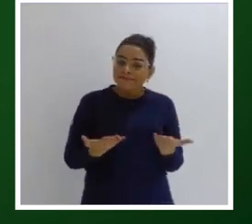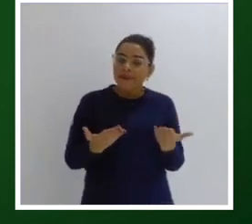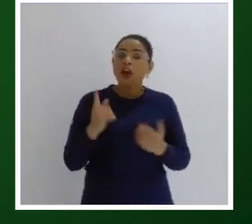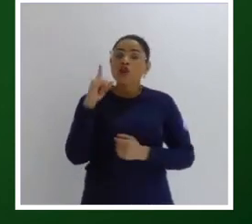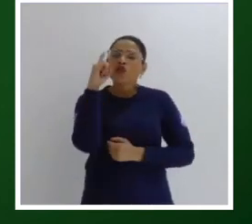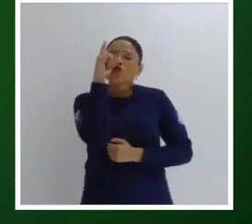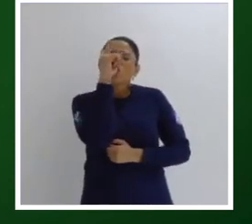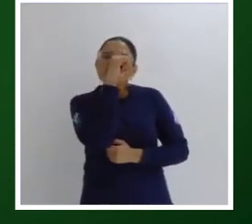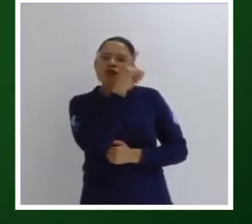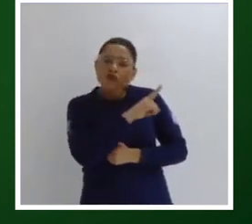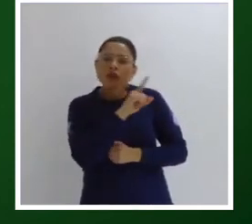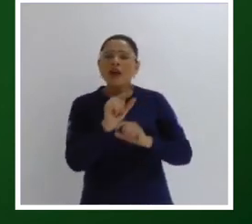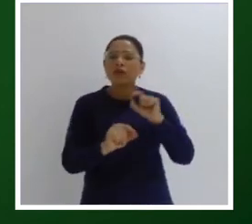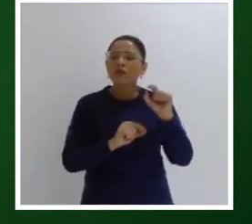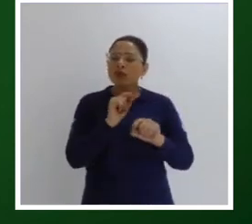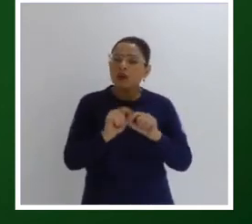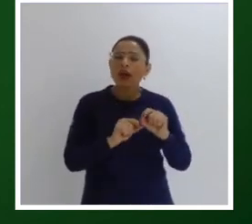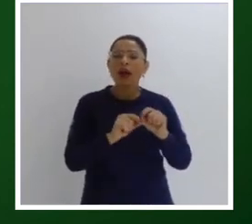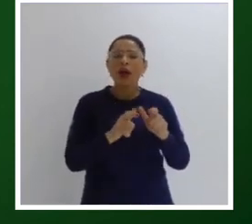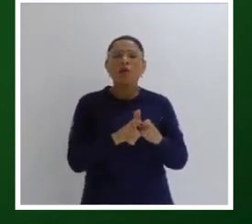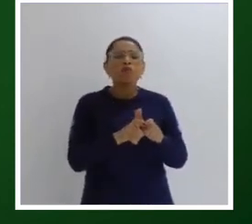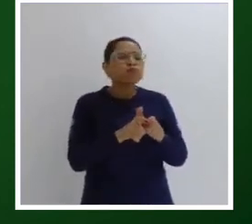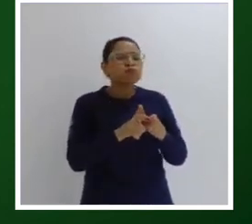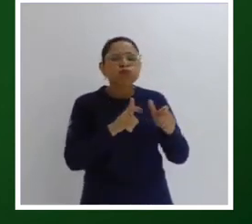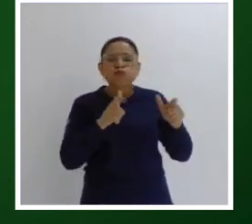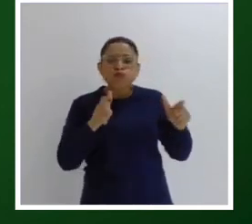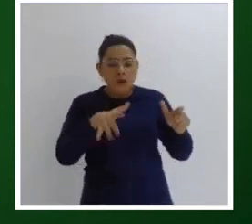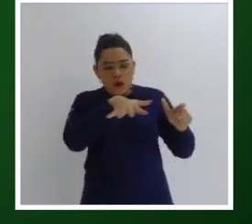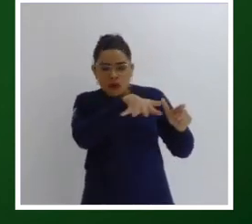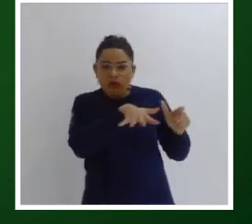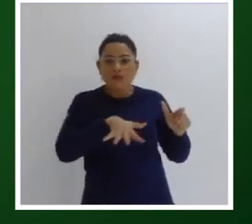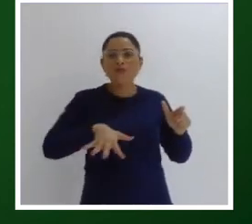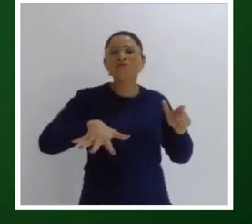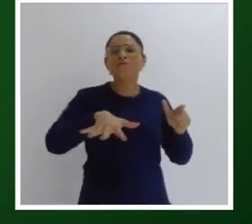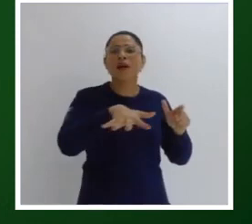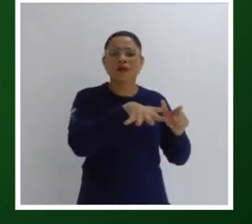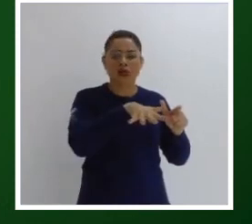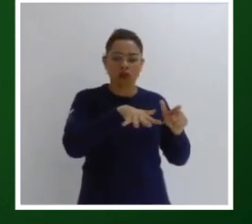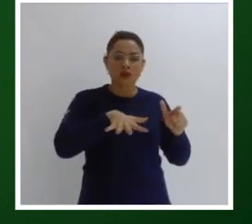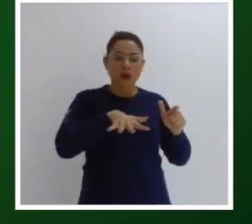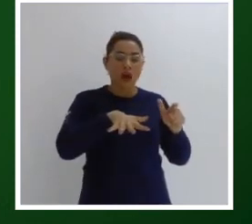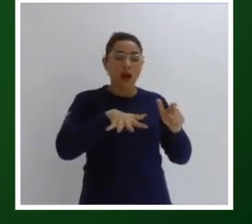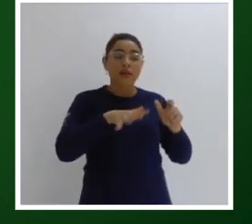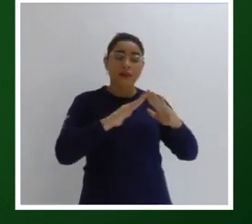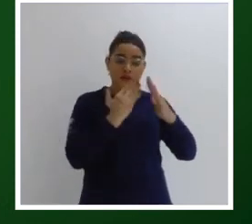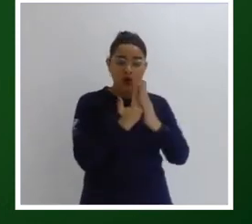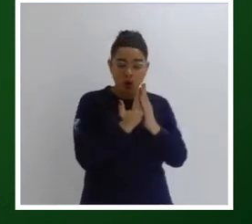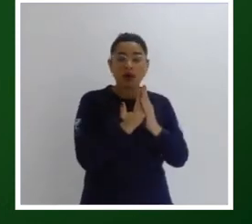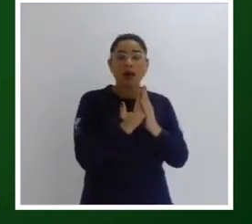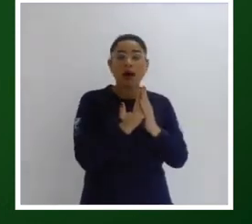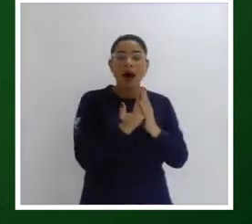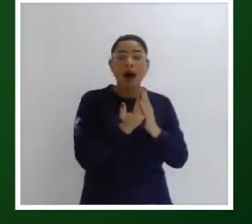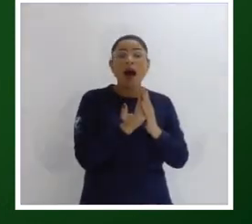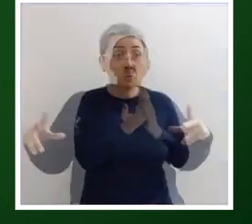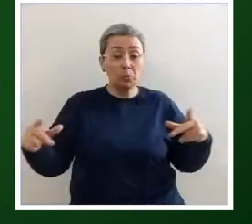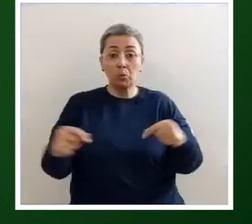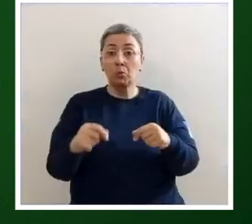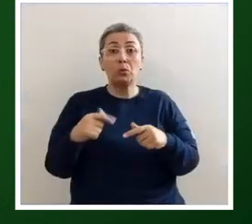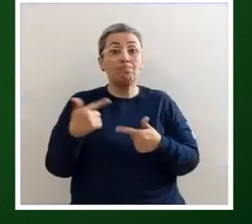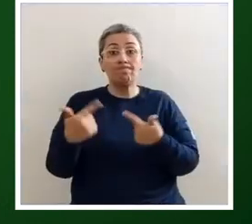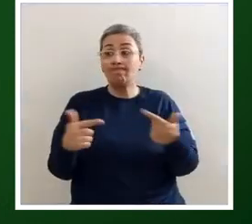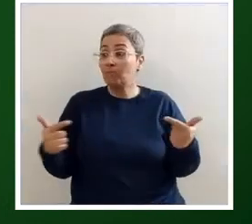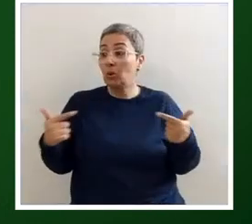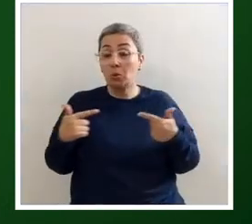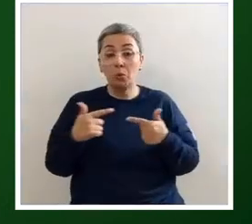uma grande dificuldade pela questão do tamanho do espaço do terreno é tem escola que já ocupou todo espaço e não